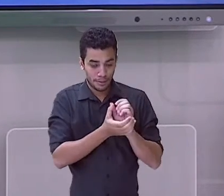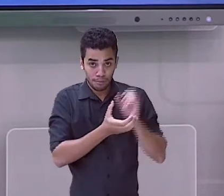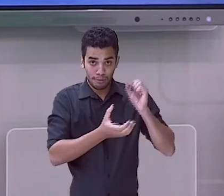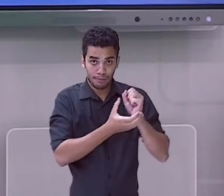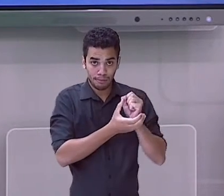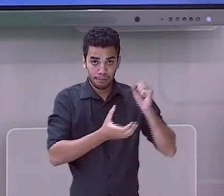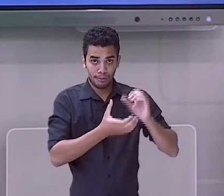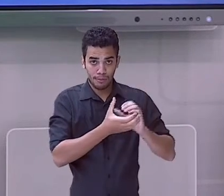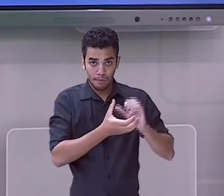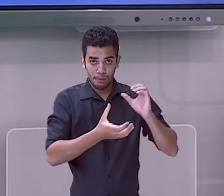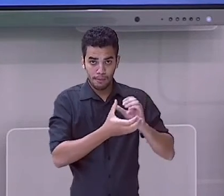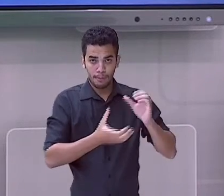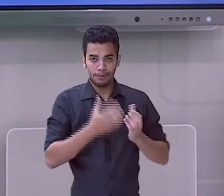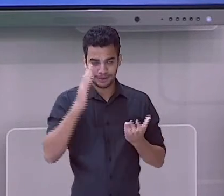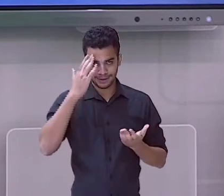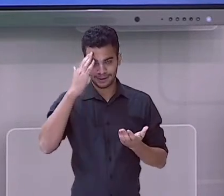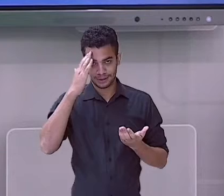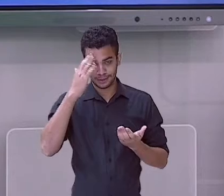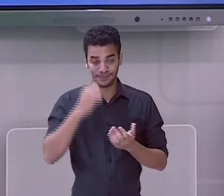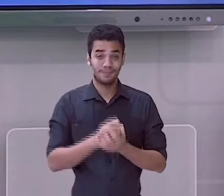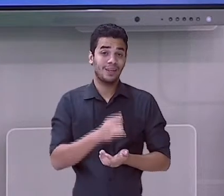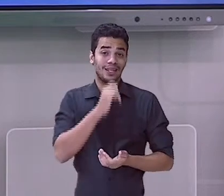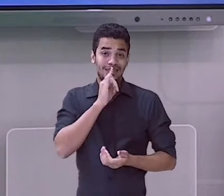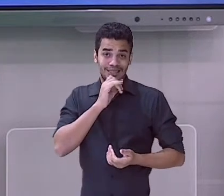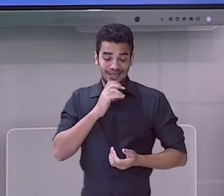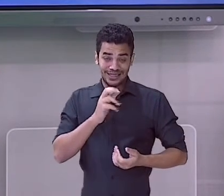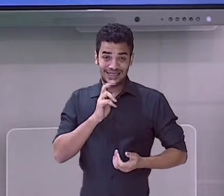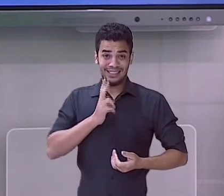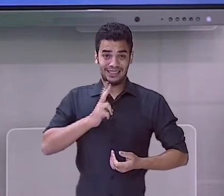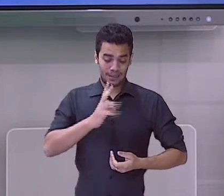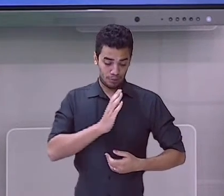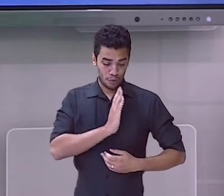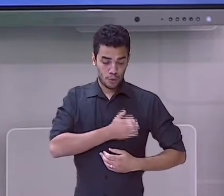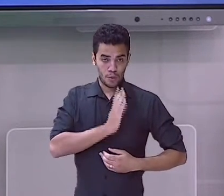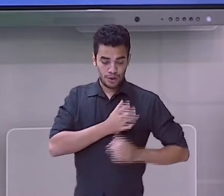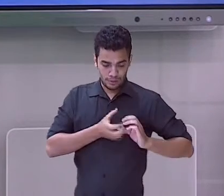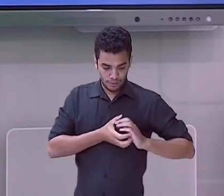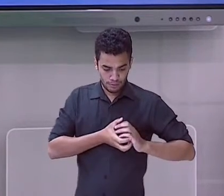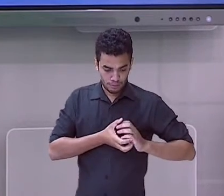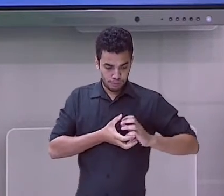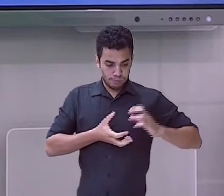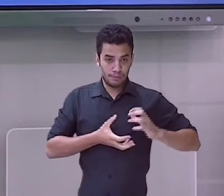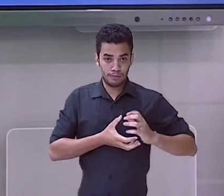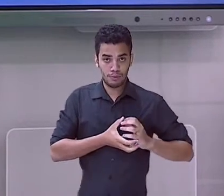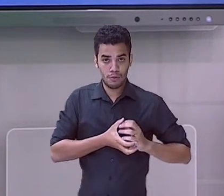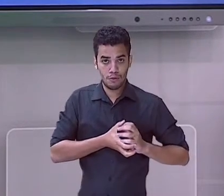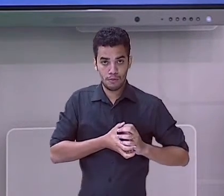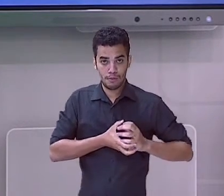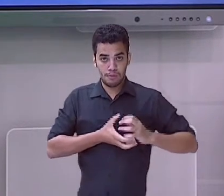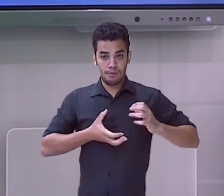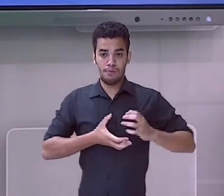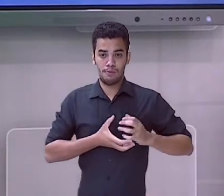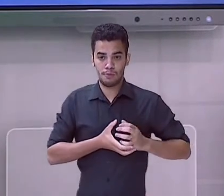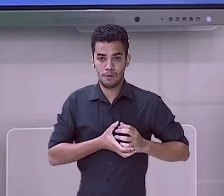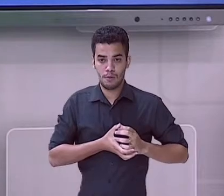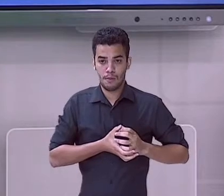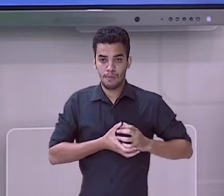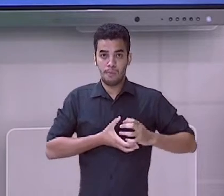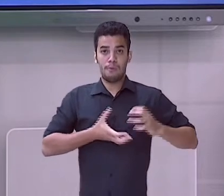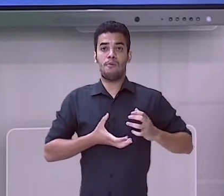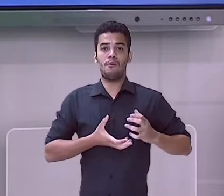as vezes que o nosso coração faz este movimento, acontece a nossa frequência cardíaca. Então,